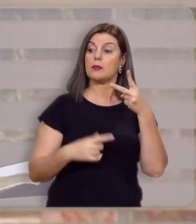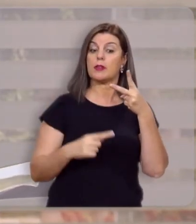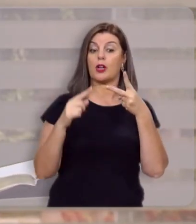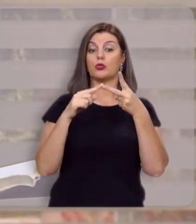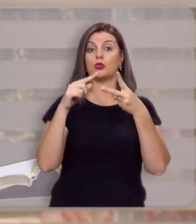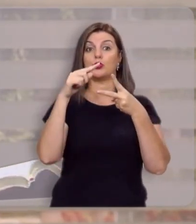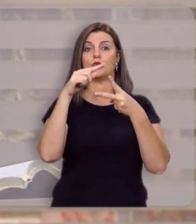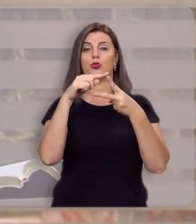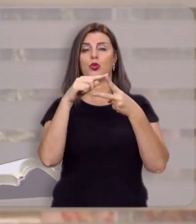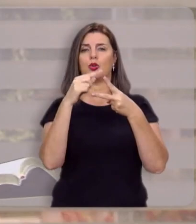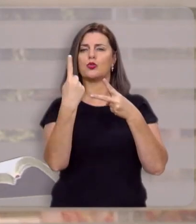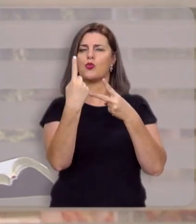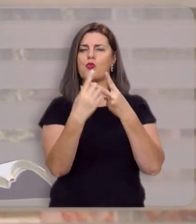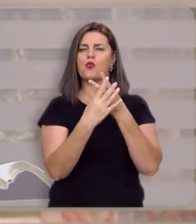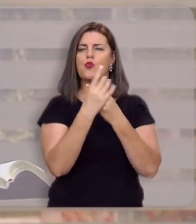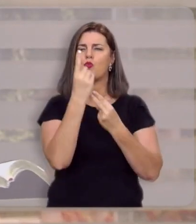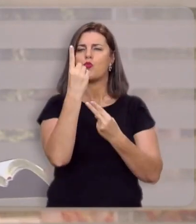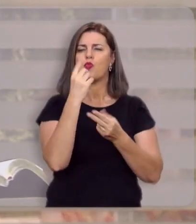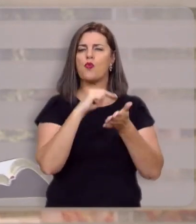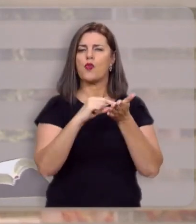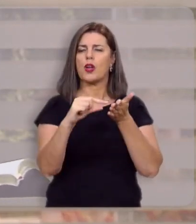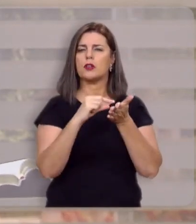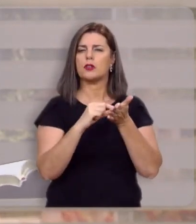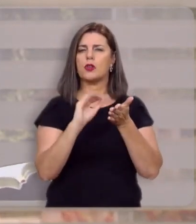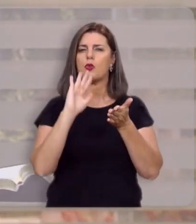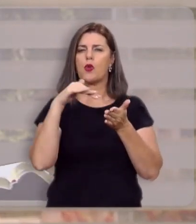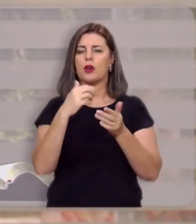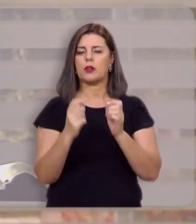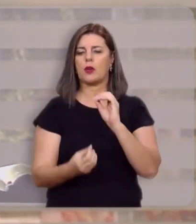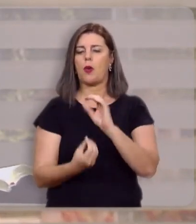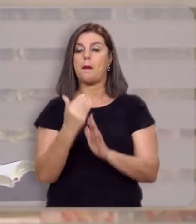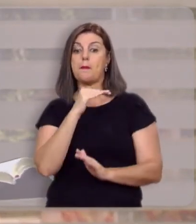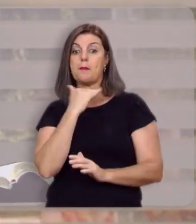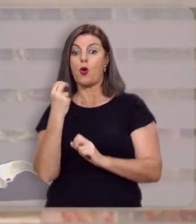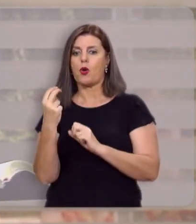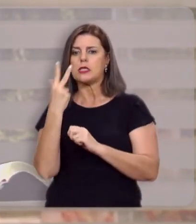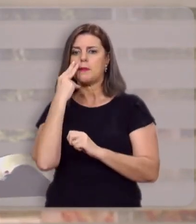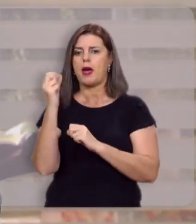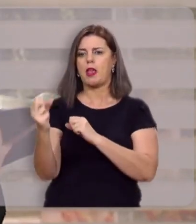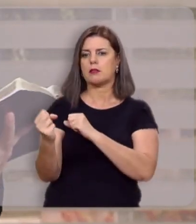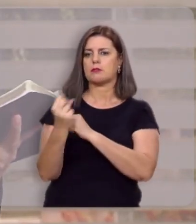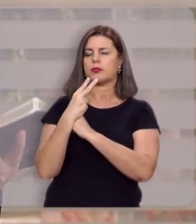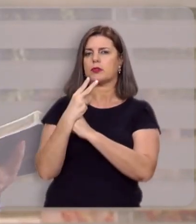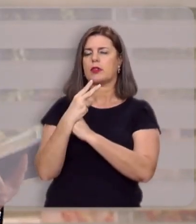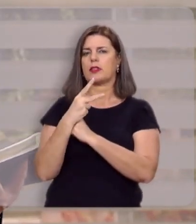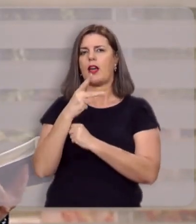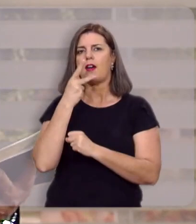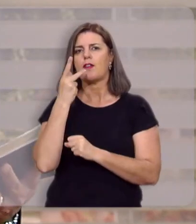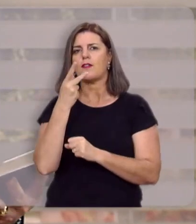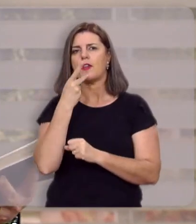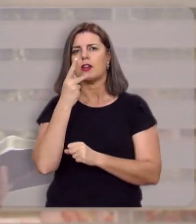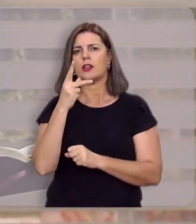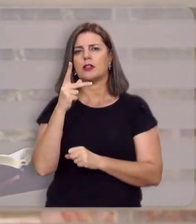dois fatos no único verso. Quando ele diz laços de morte me cercaram, ele está falando exatamente do cerco de